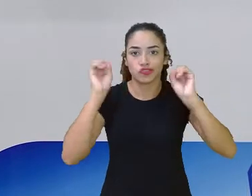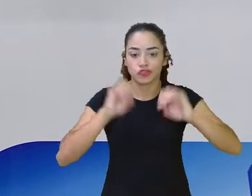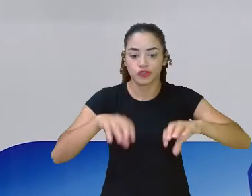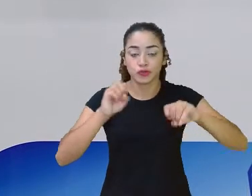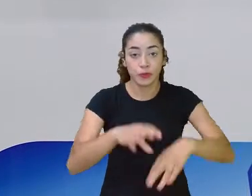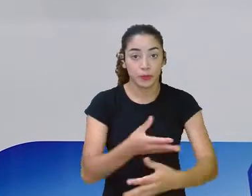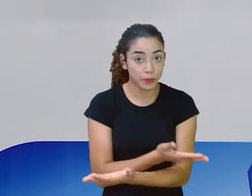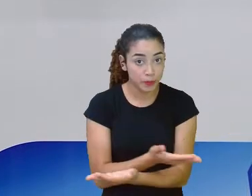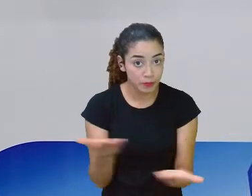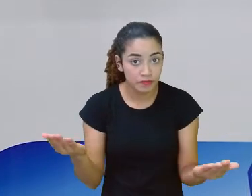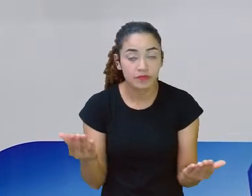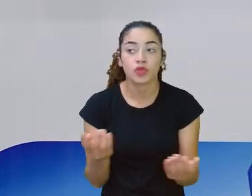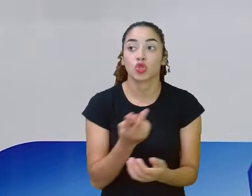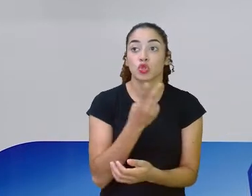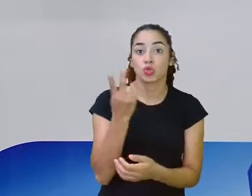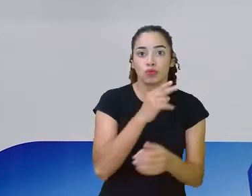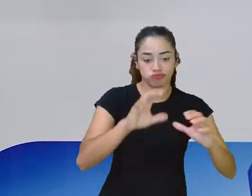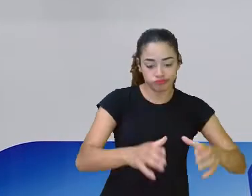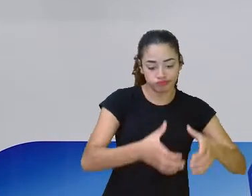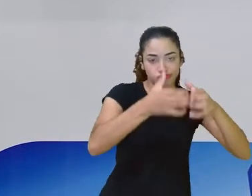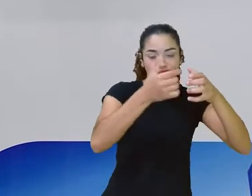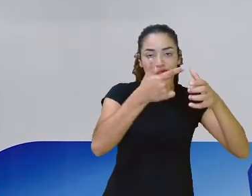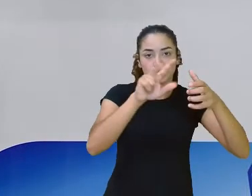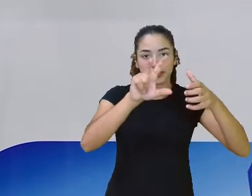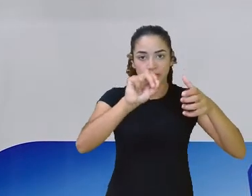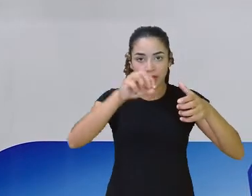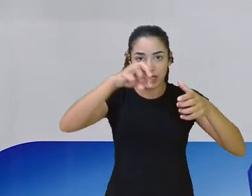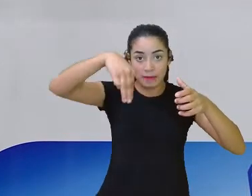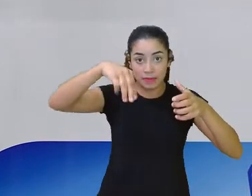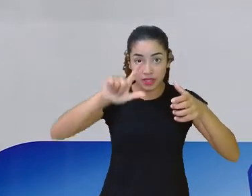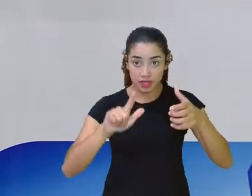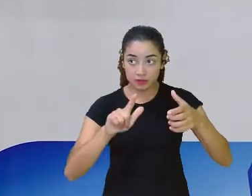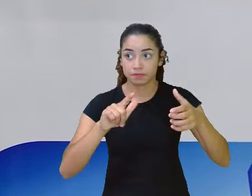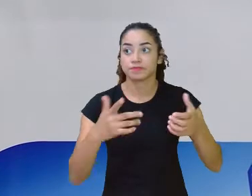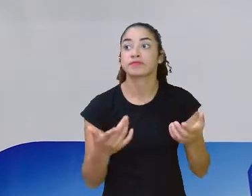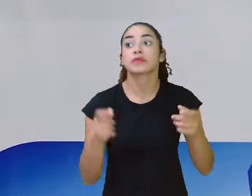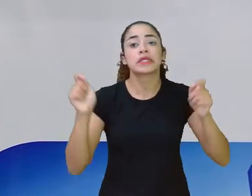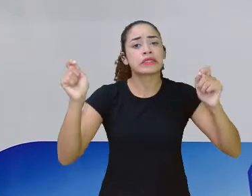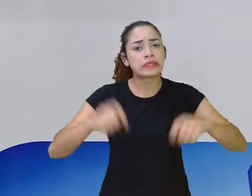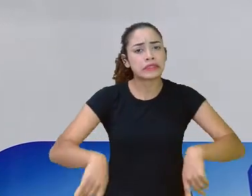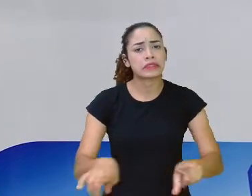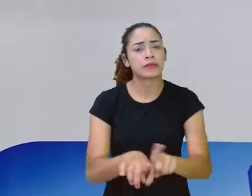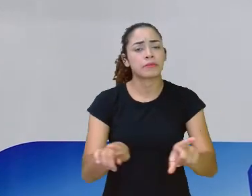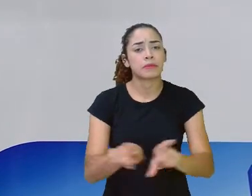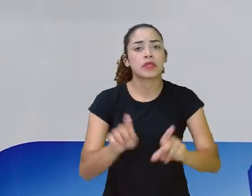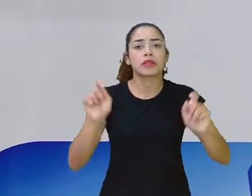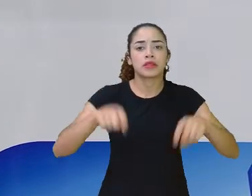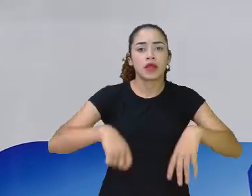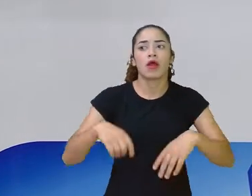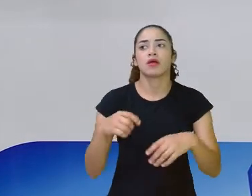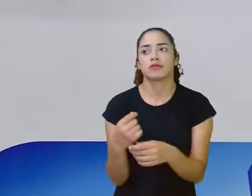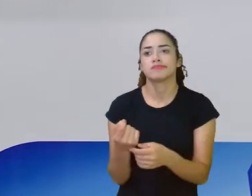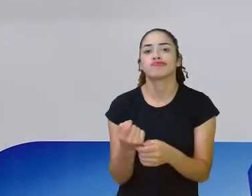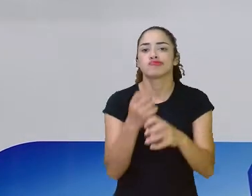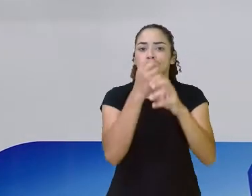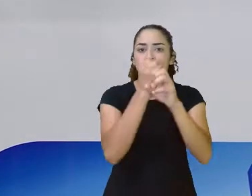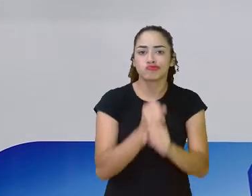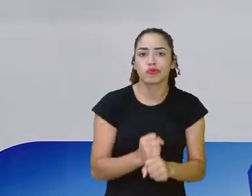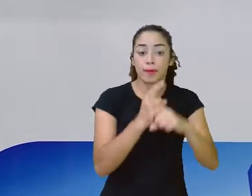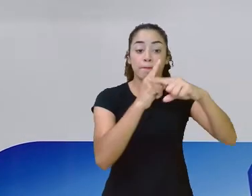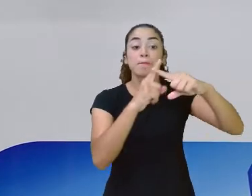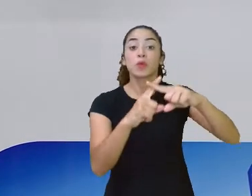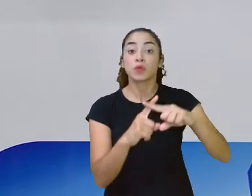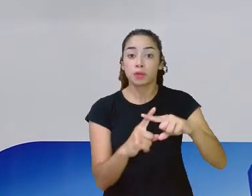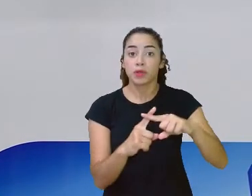2 recipientes de 200 ml, também você pode fazer uma multiplicação, que a gente vai ter o total aqui 400